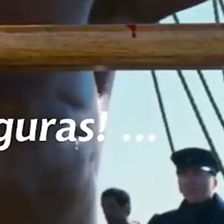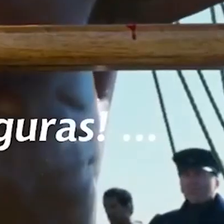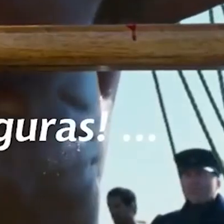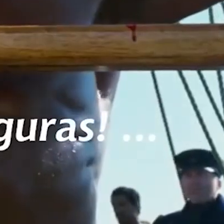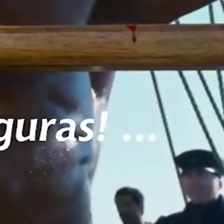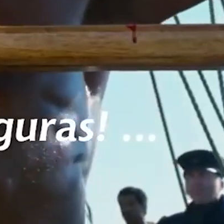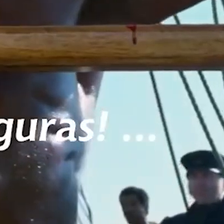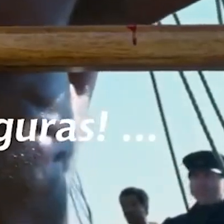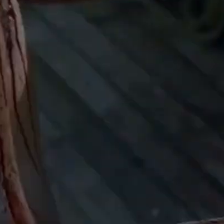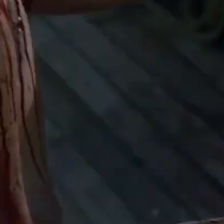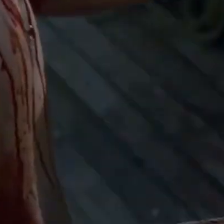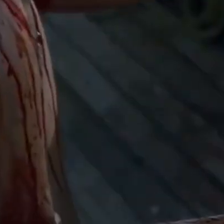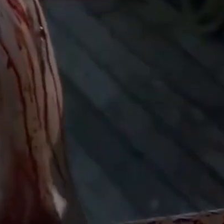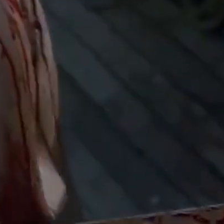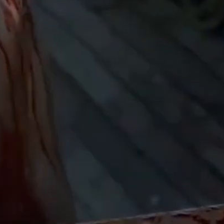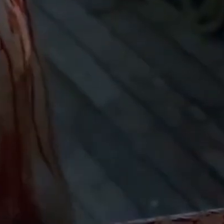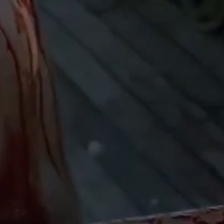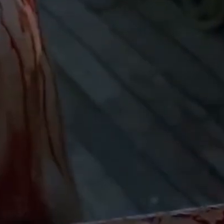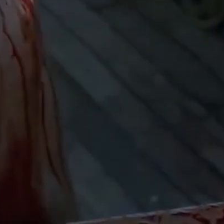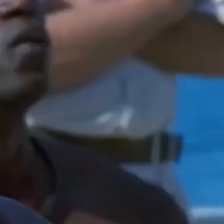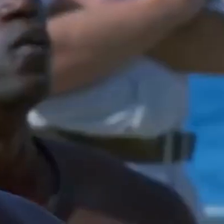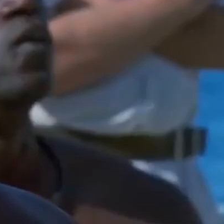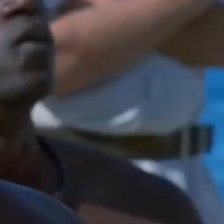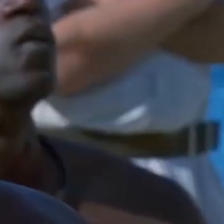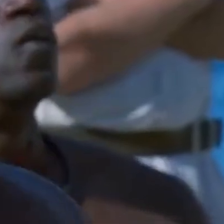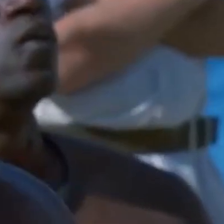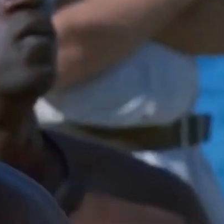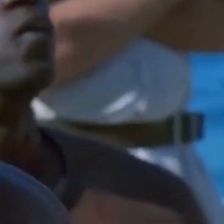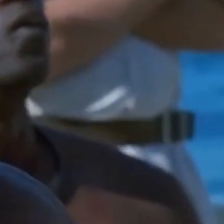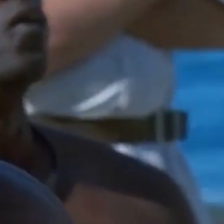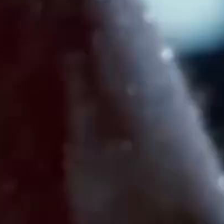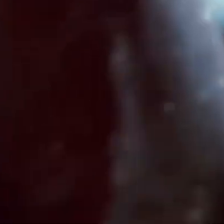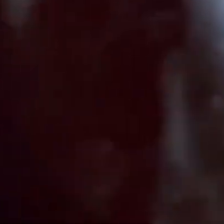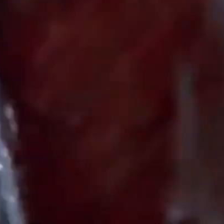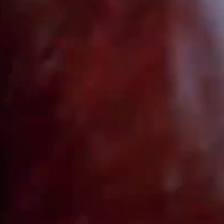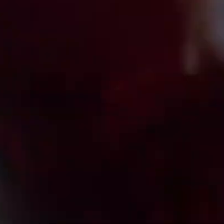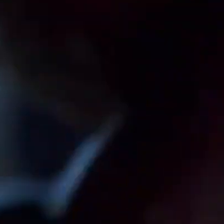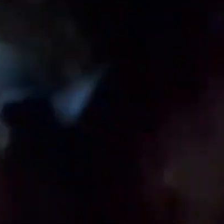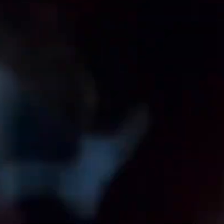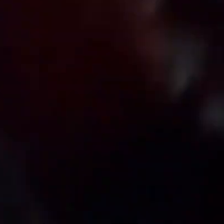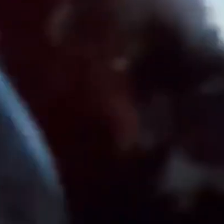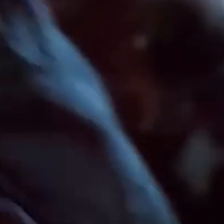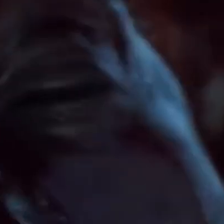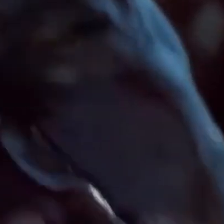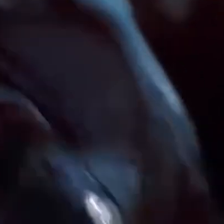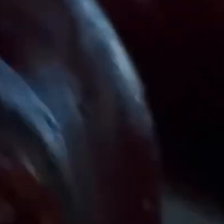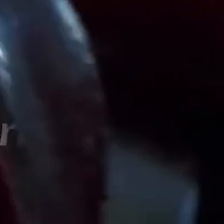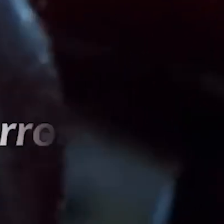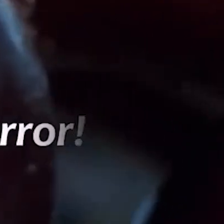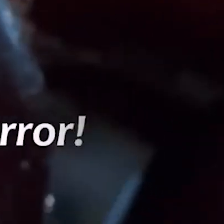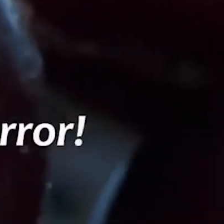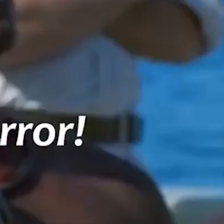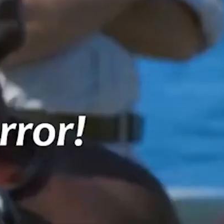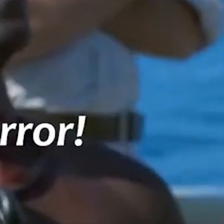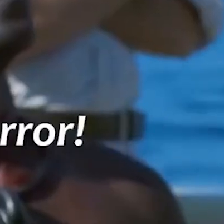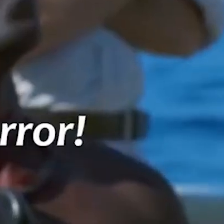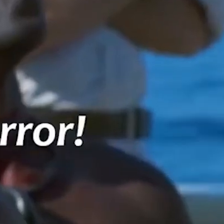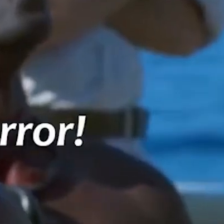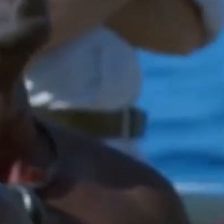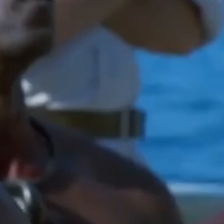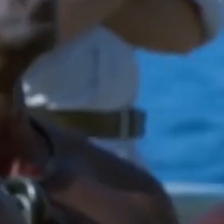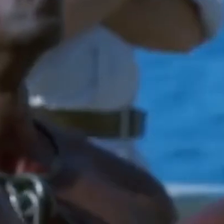tétricas figuras! Que cena infame, vil! Meu Deus, que